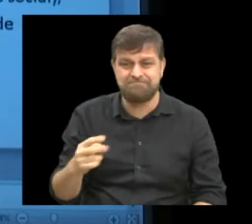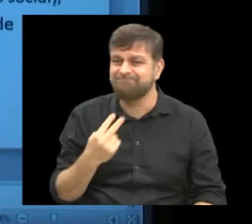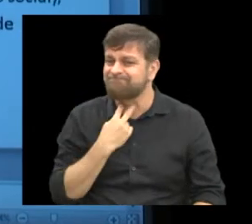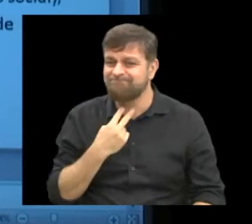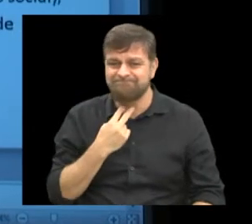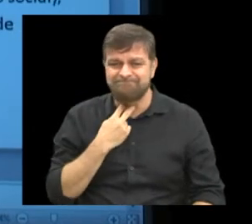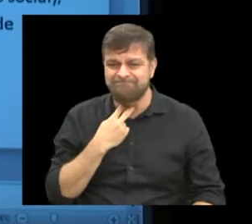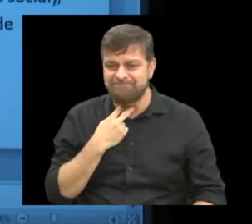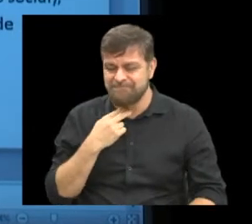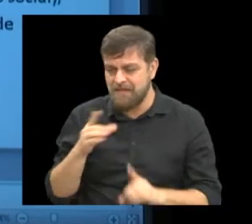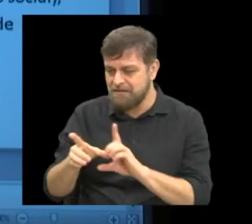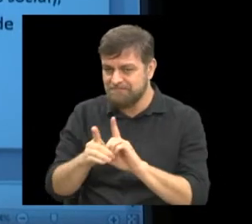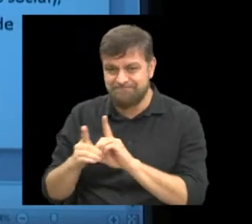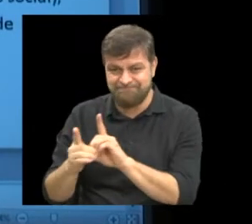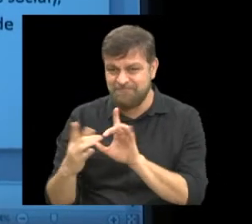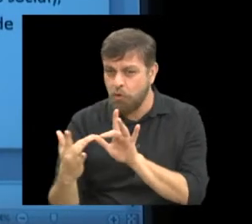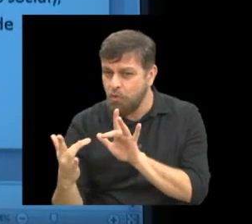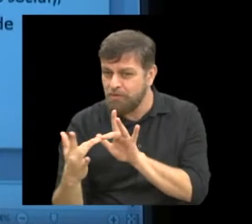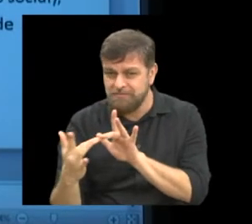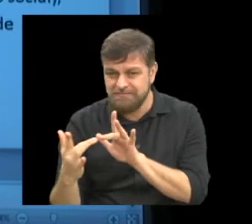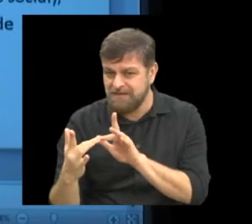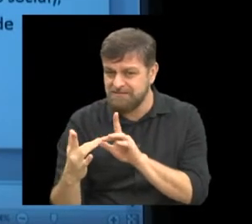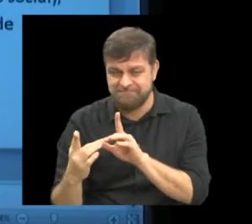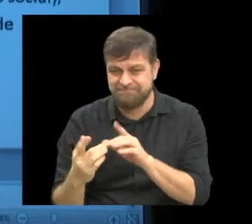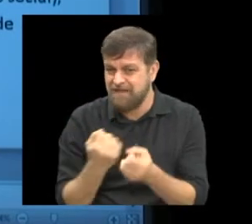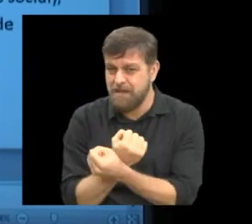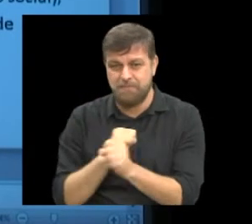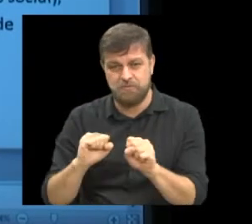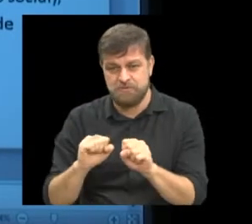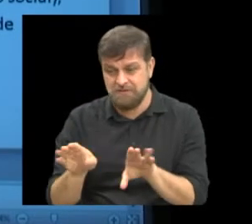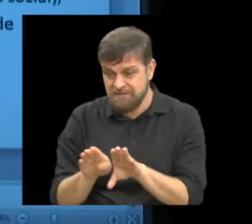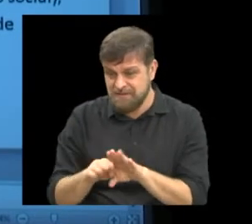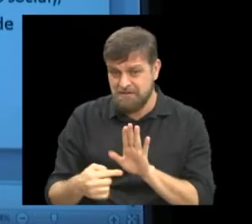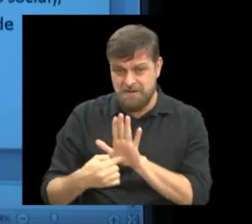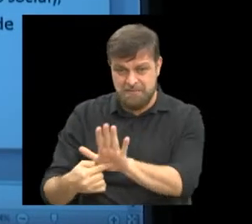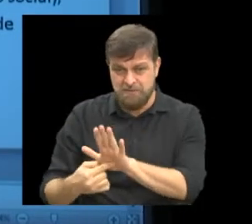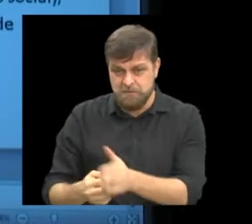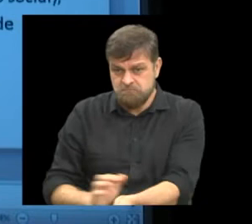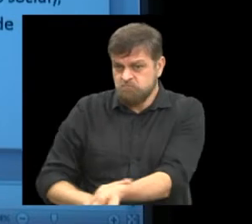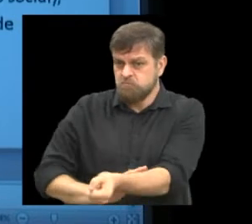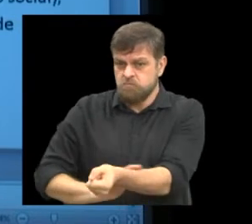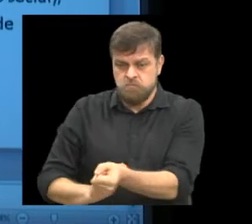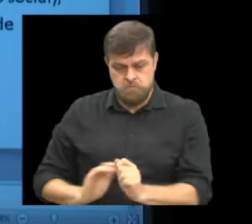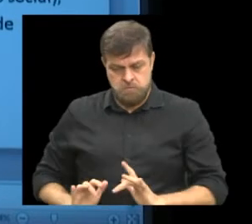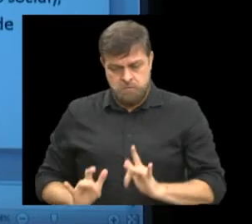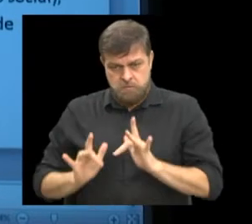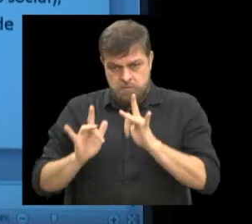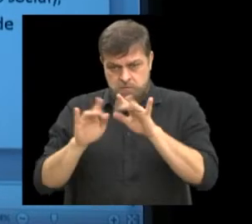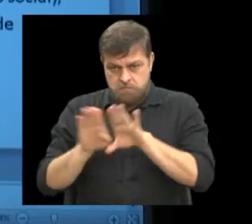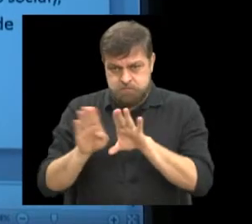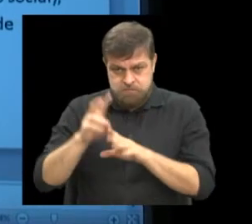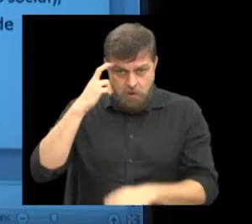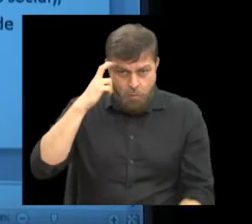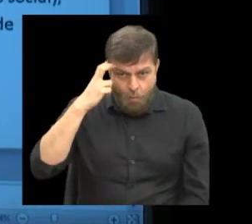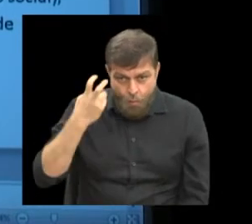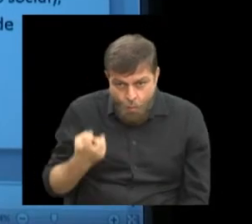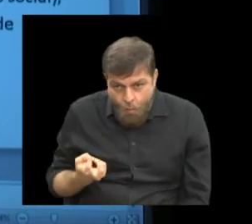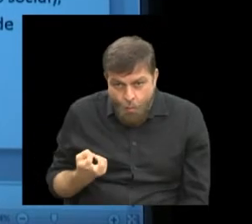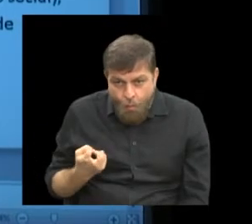manter qualquer tipo de contato interpessoal e apresenta comportamentos agressivos e também com deficiência